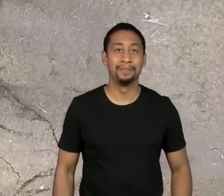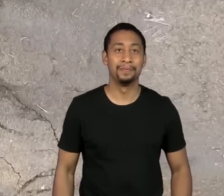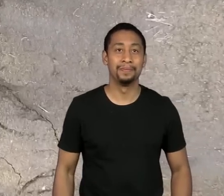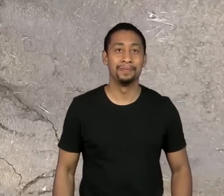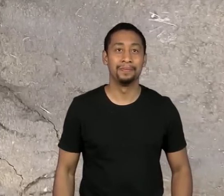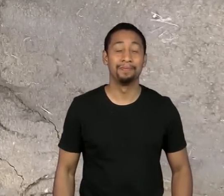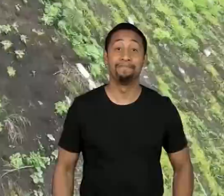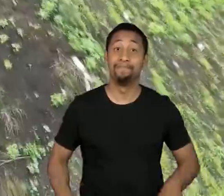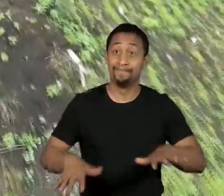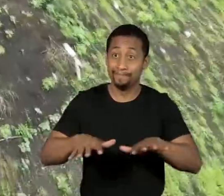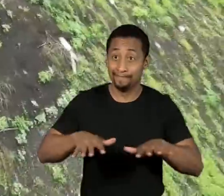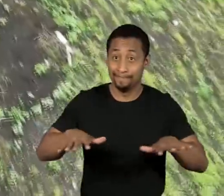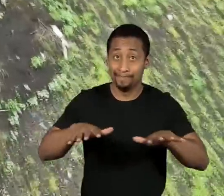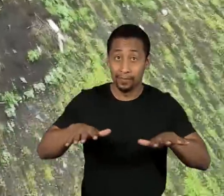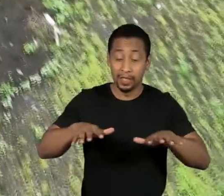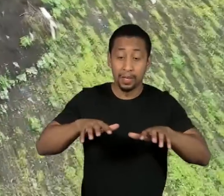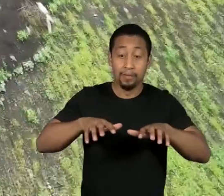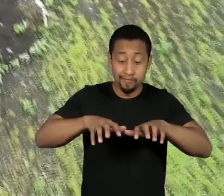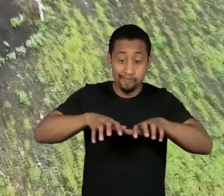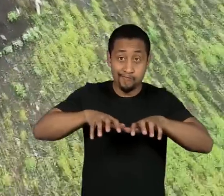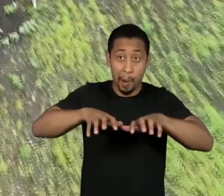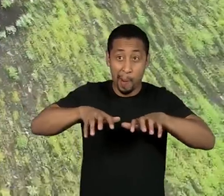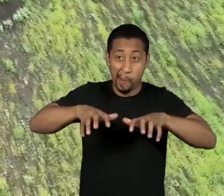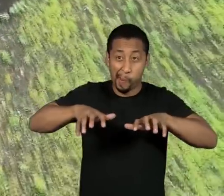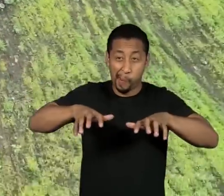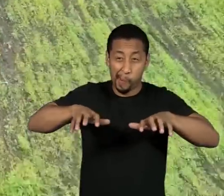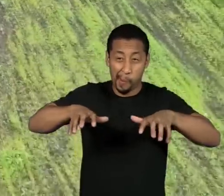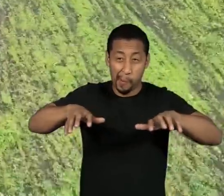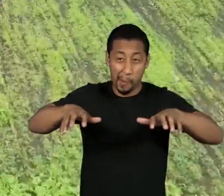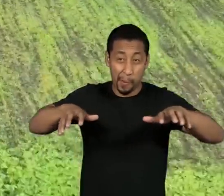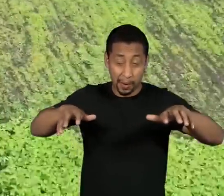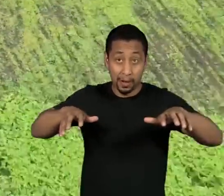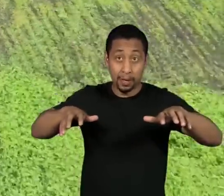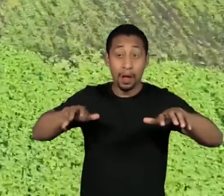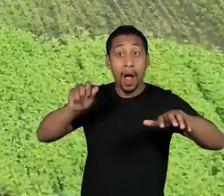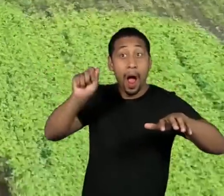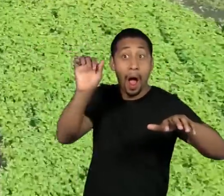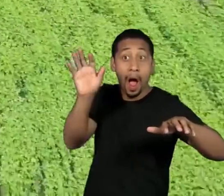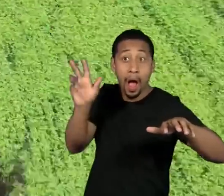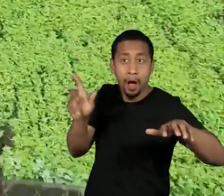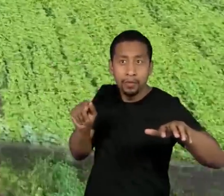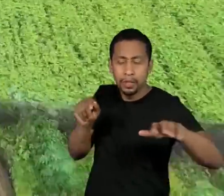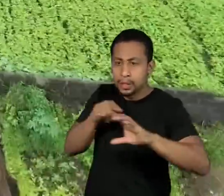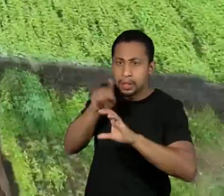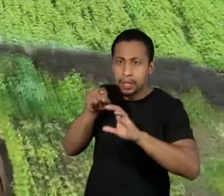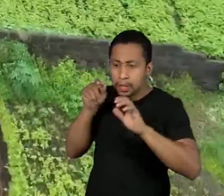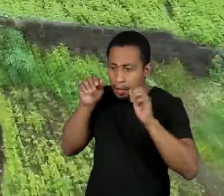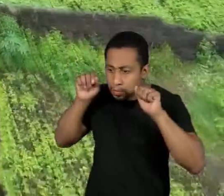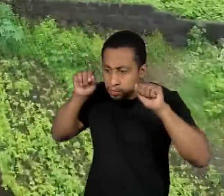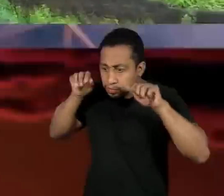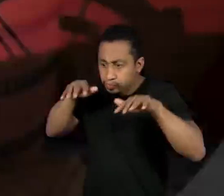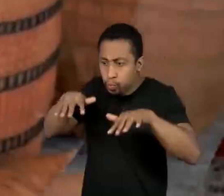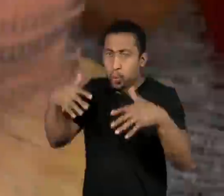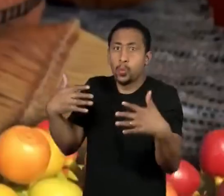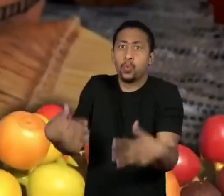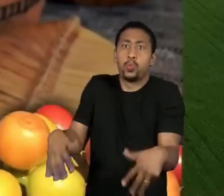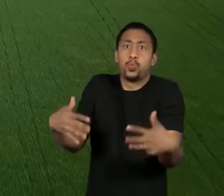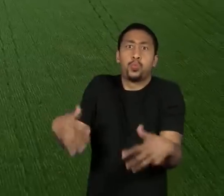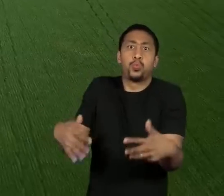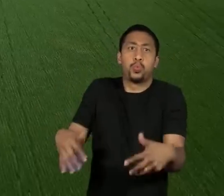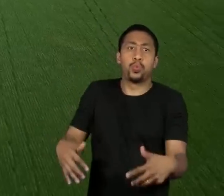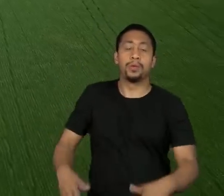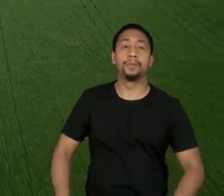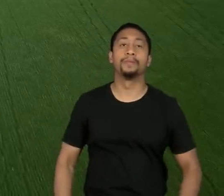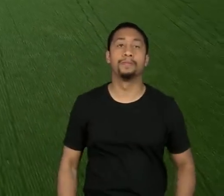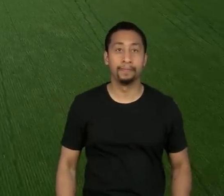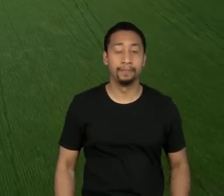a grande fenda que vai separar o continente africano desperta a atenção de cientistas do mundo todo.